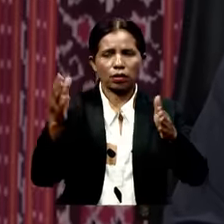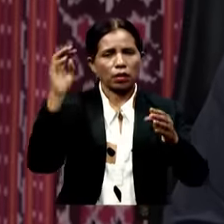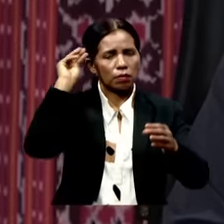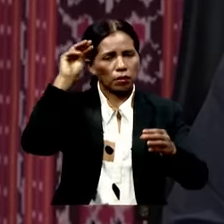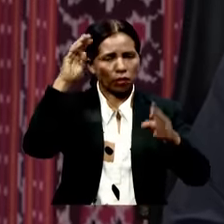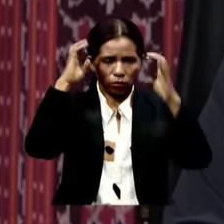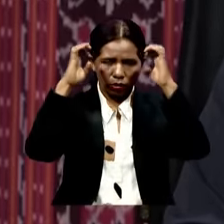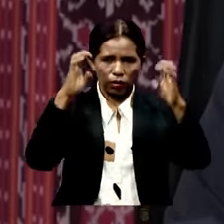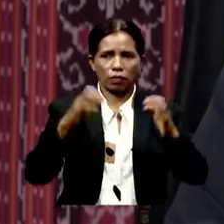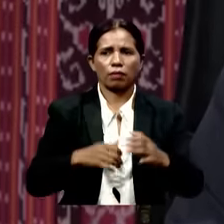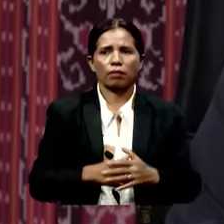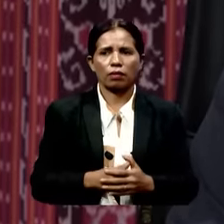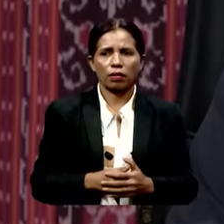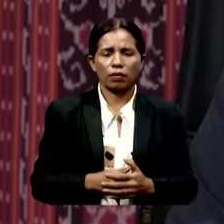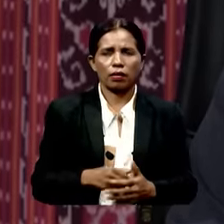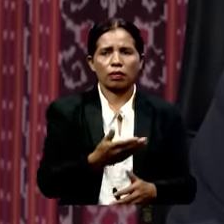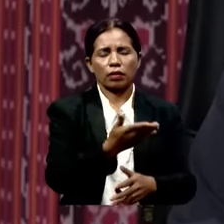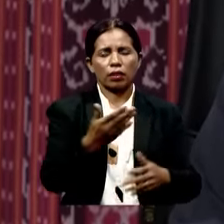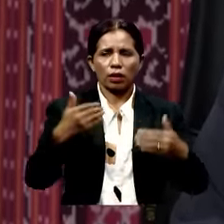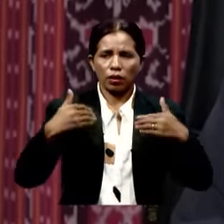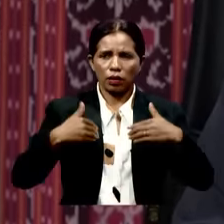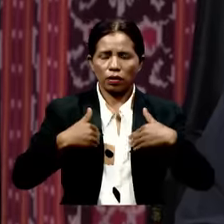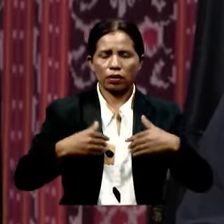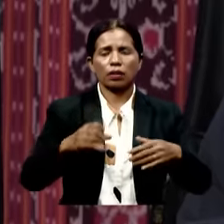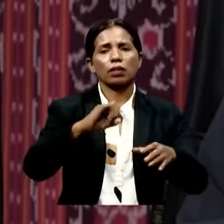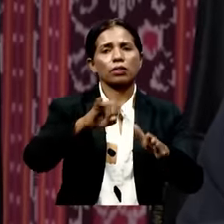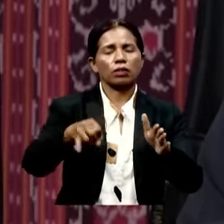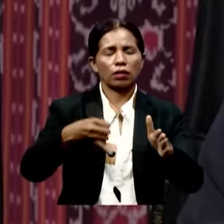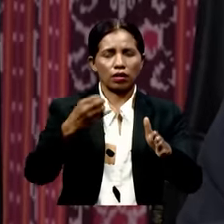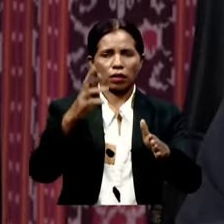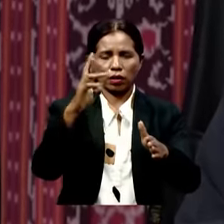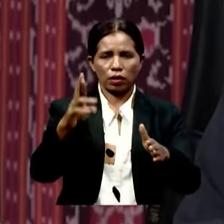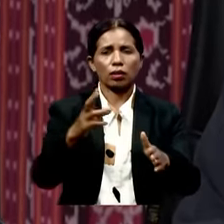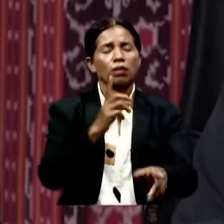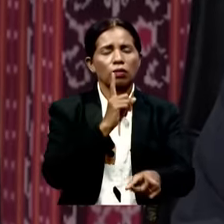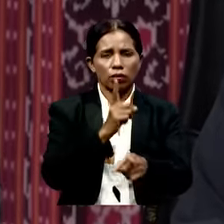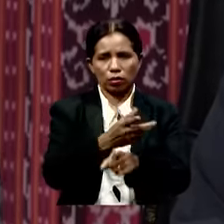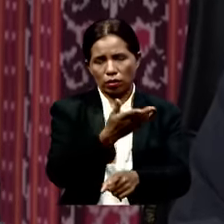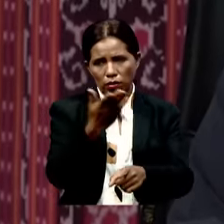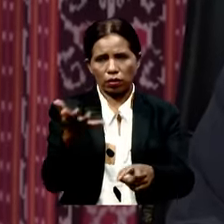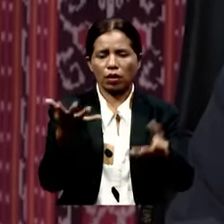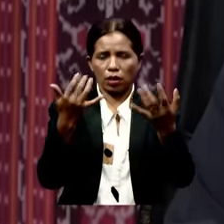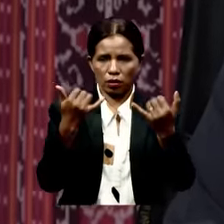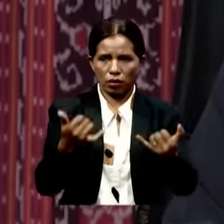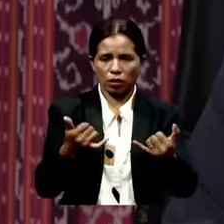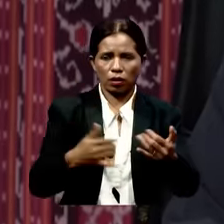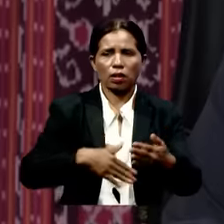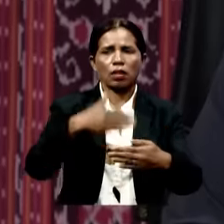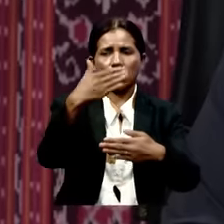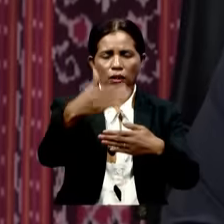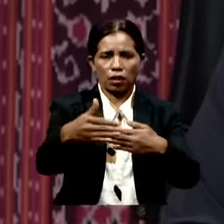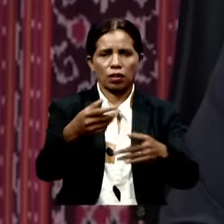ne okos uma vez que ia na jornal da república claro ona kata e da bot agora hakat ida